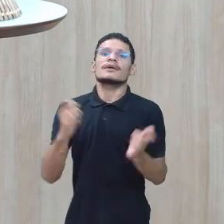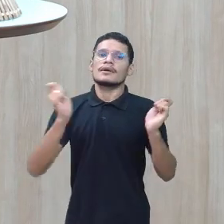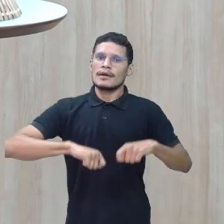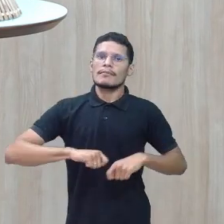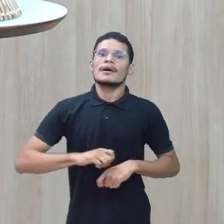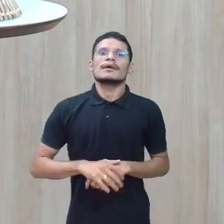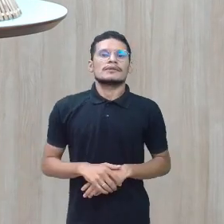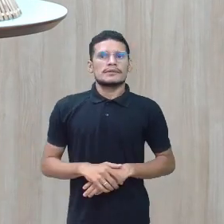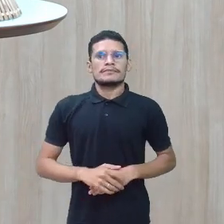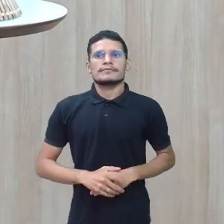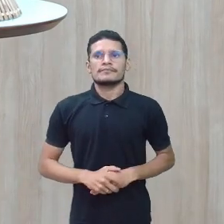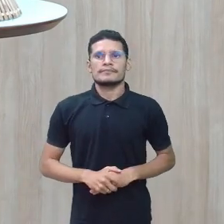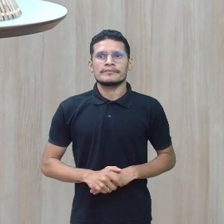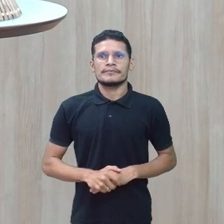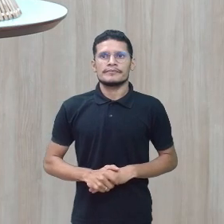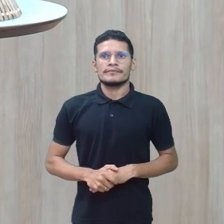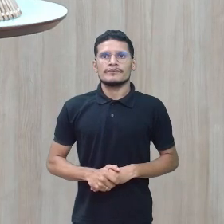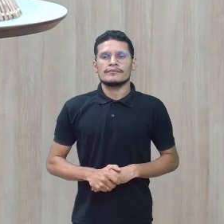centro.